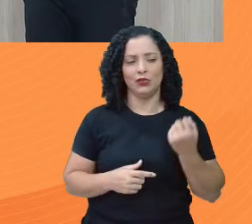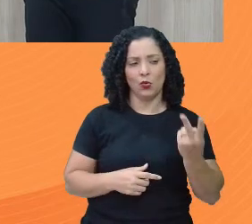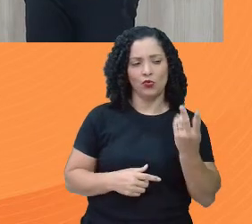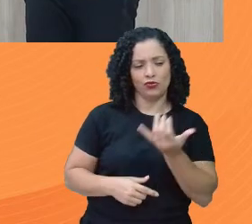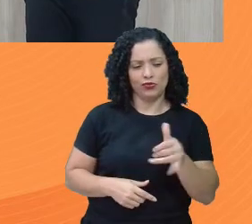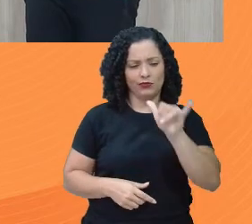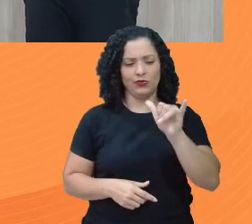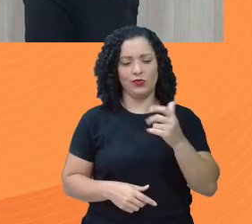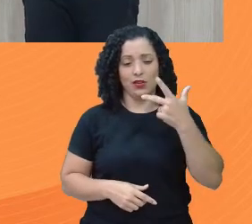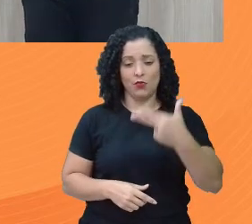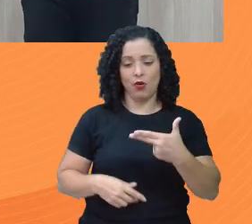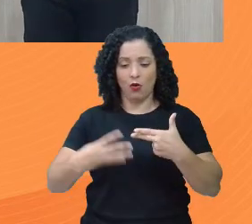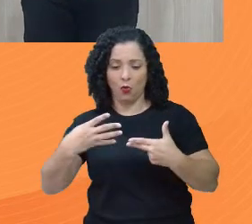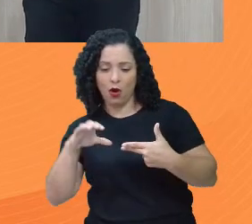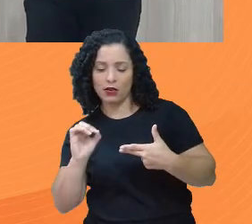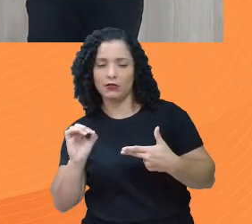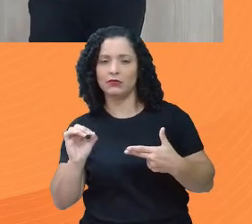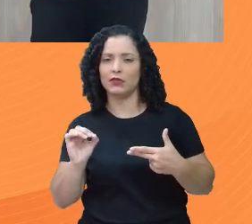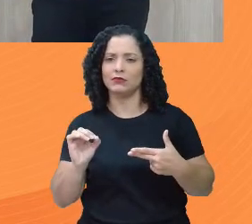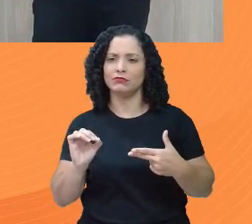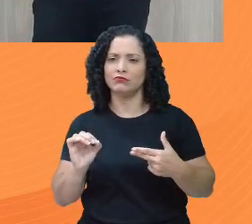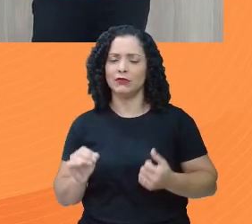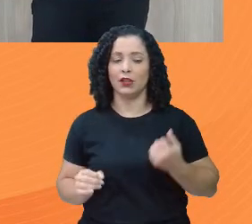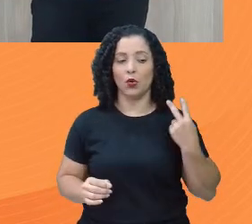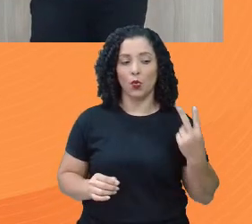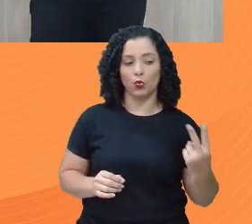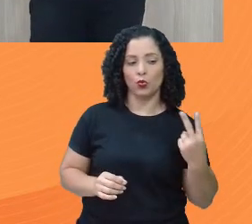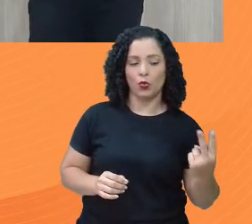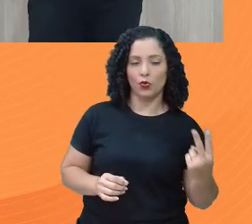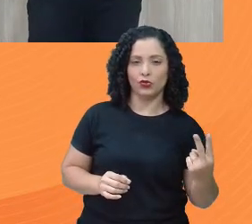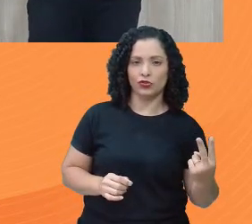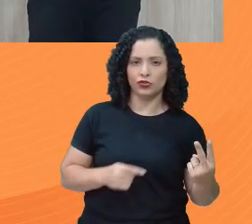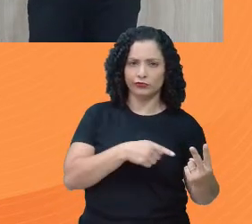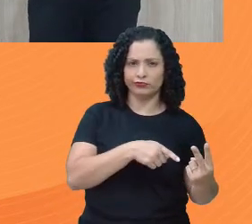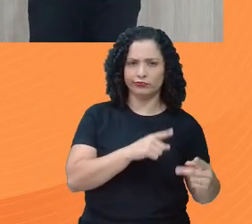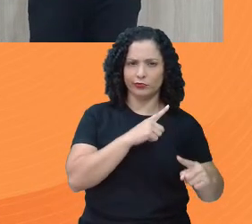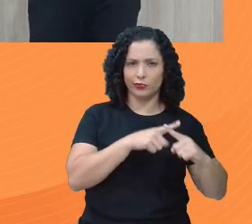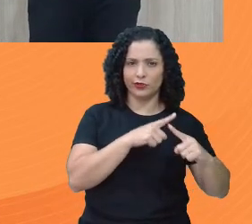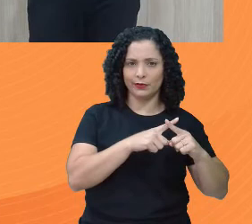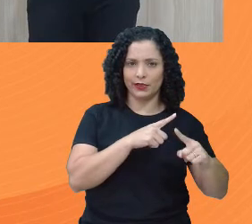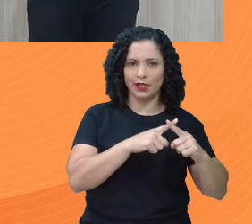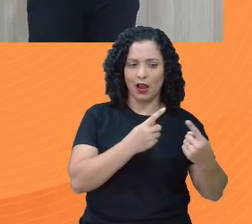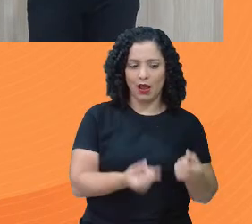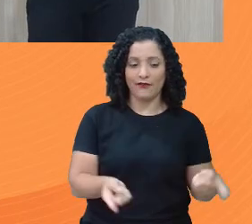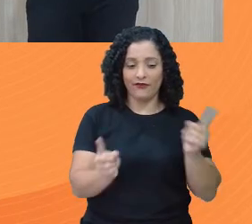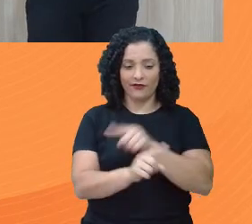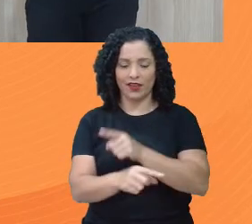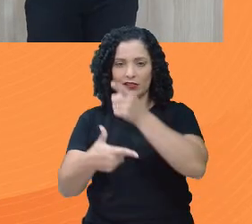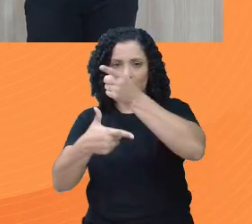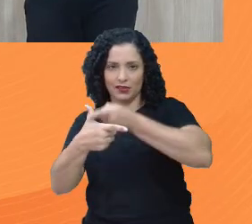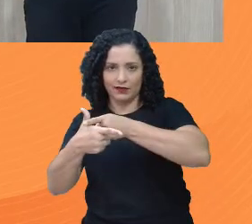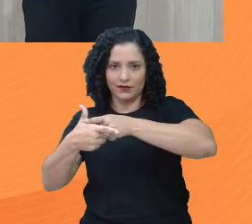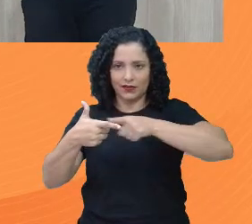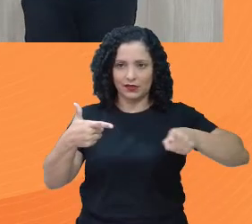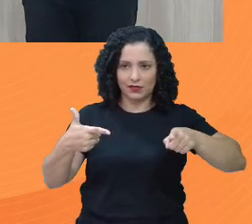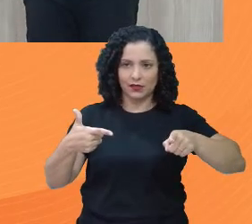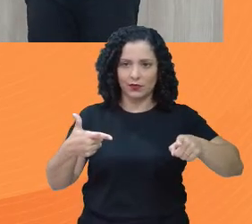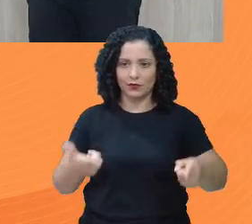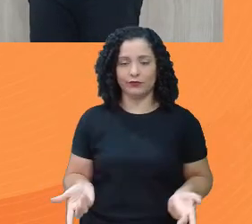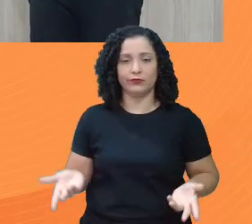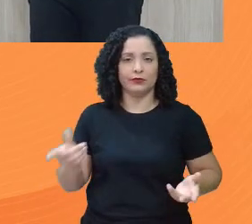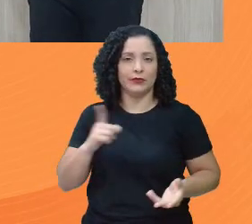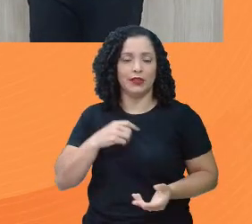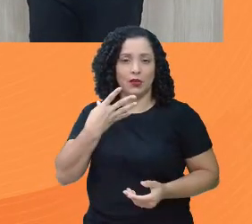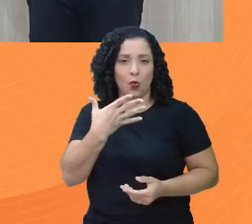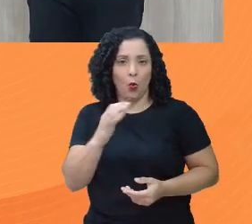2y é igual a 40, o 2 que está multiplicando, a sua operação inversa é a divisão, então eu tenho aí 40